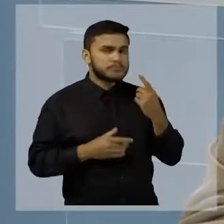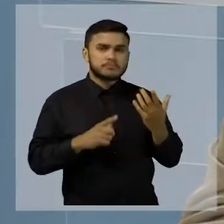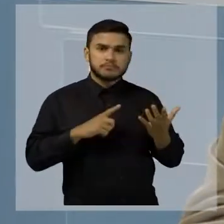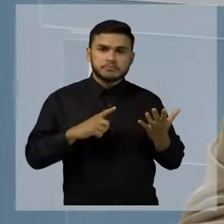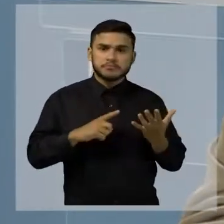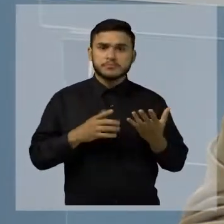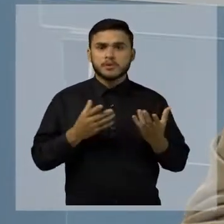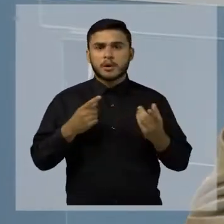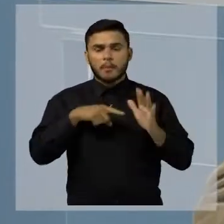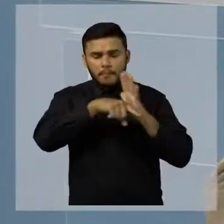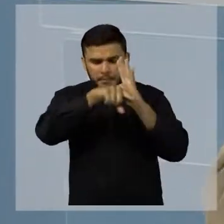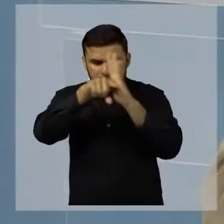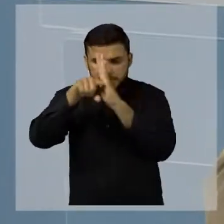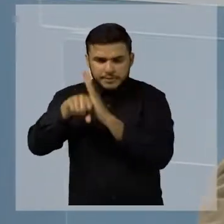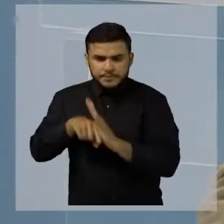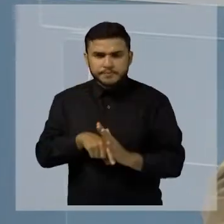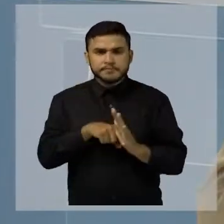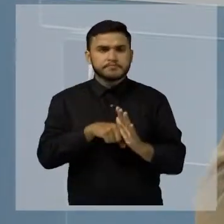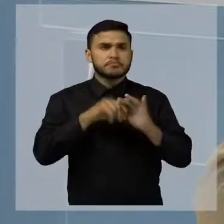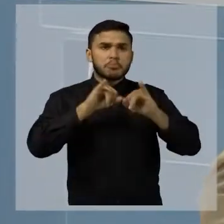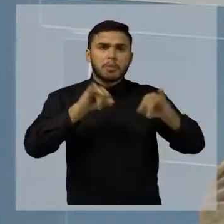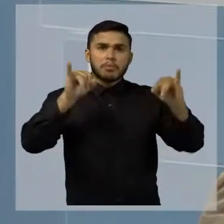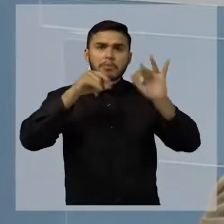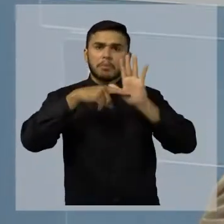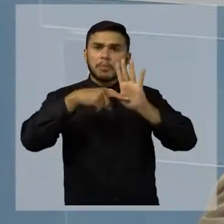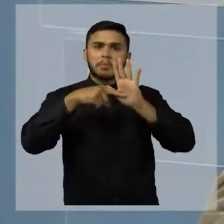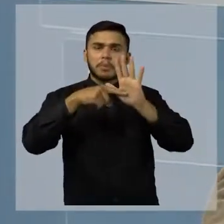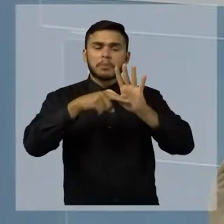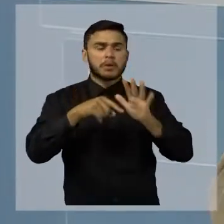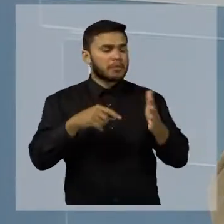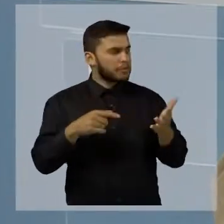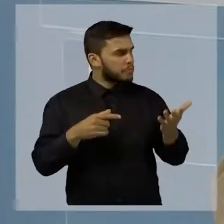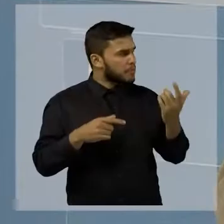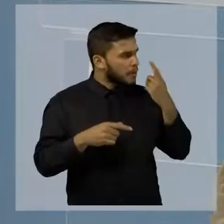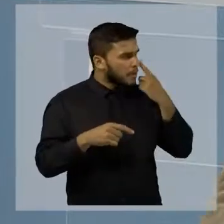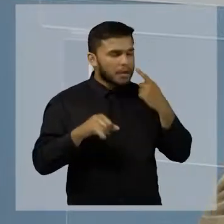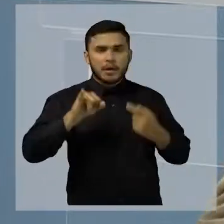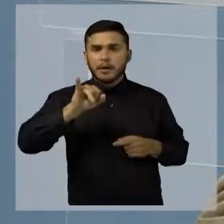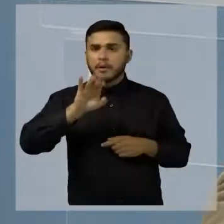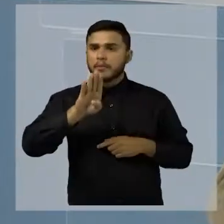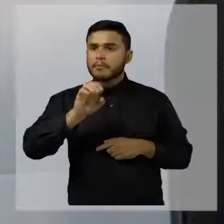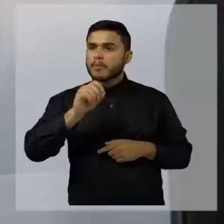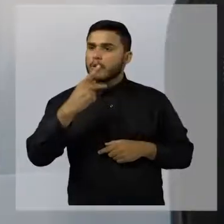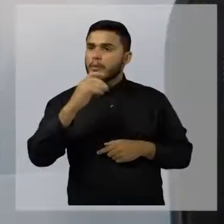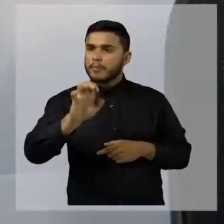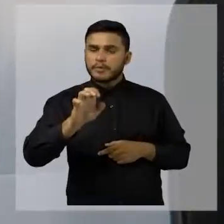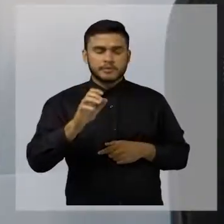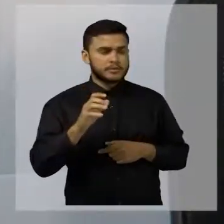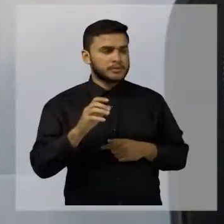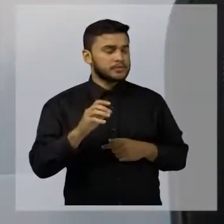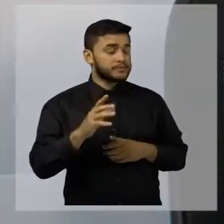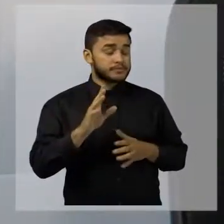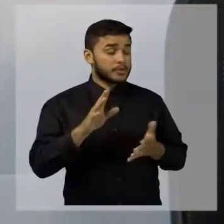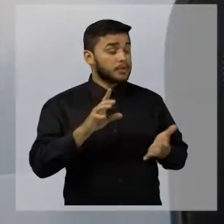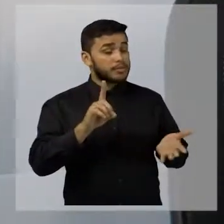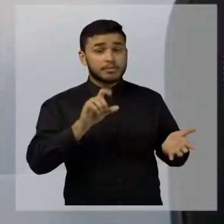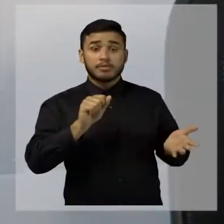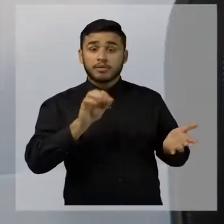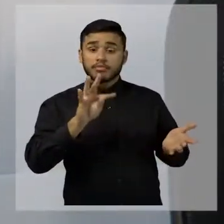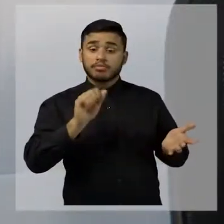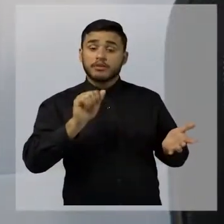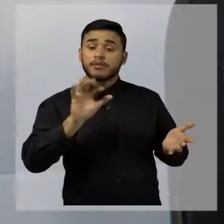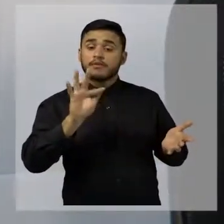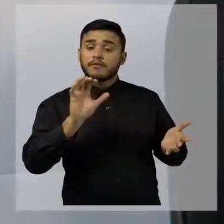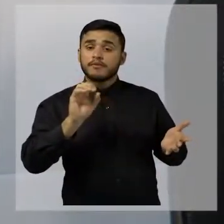resultados de pesquisas já divulgadas do IBOP, Datafolha, melhor dizendo, enfim,